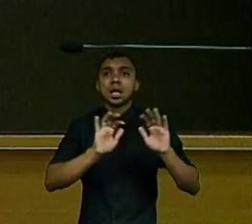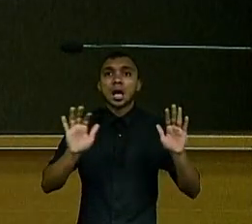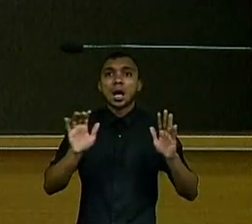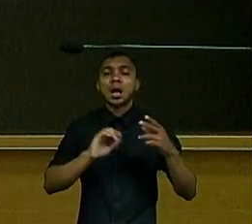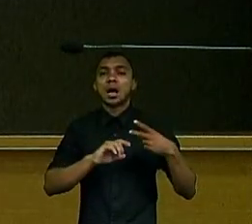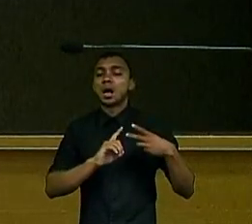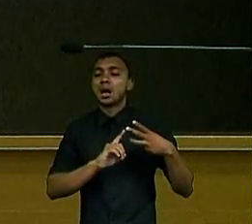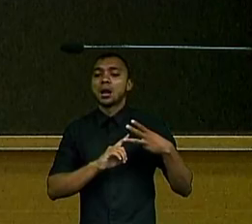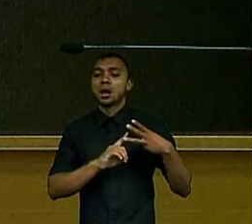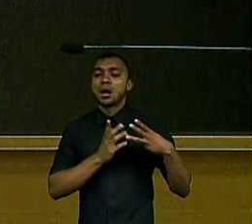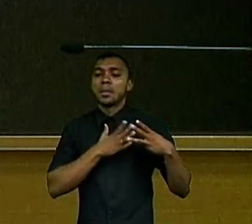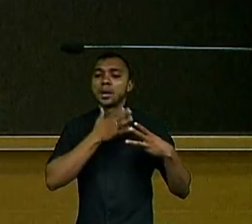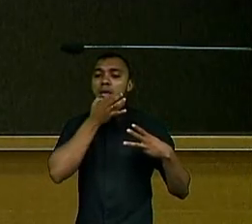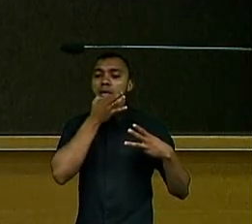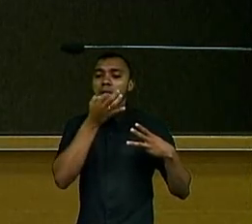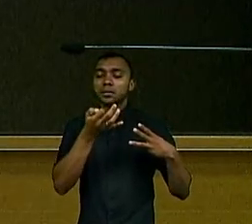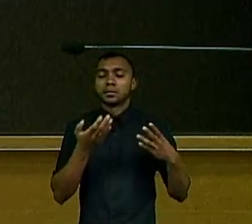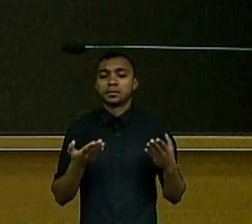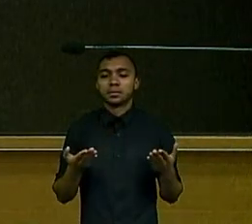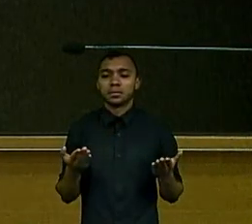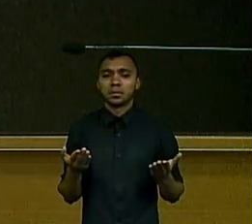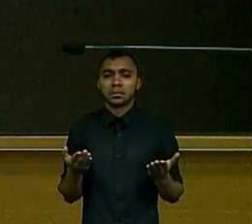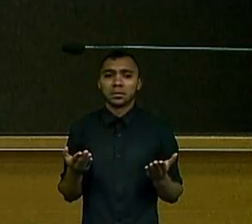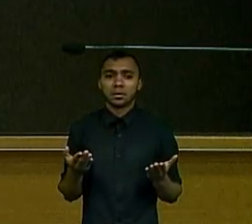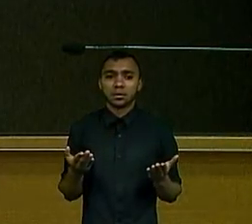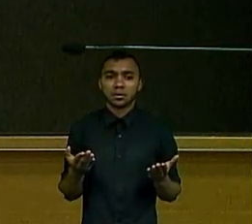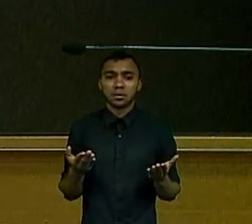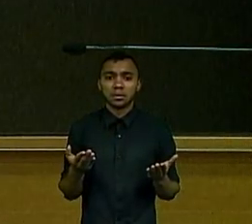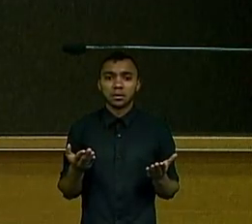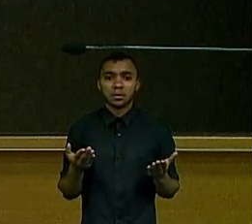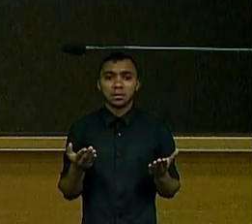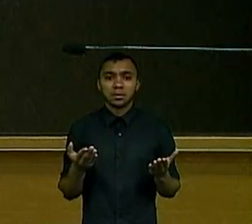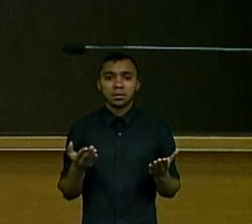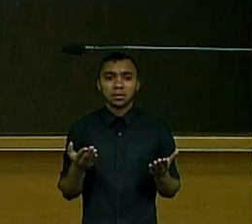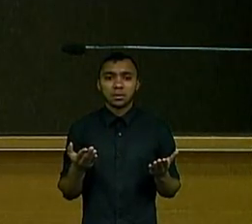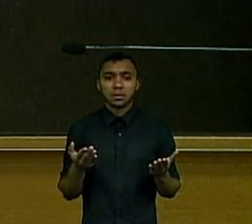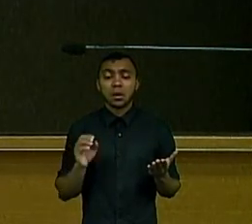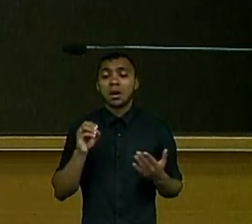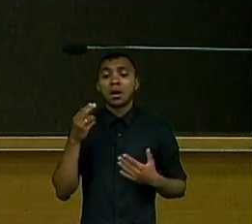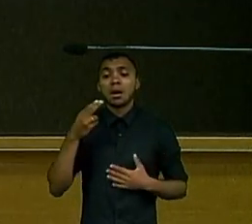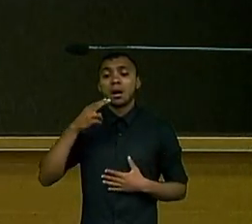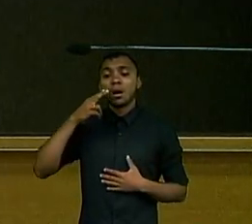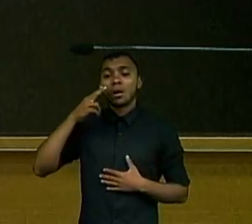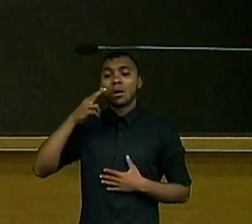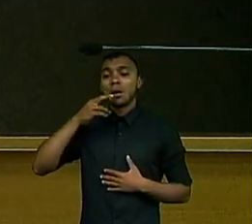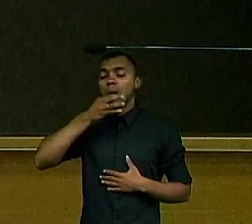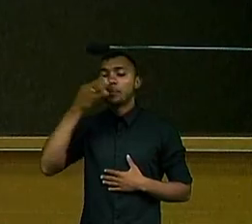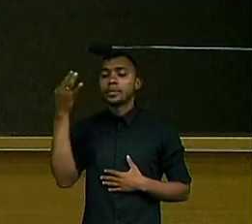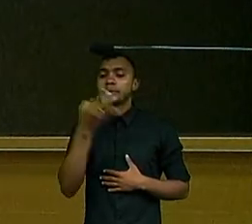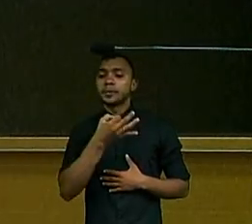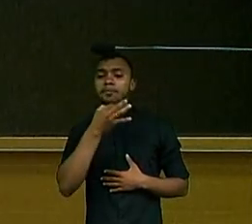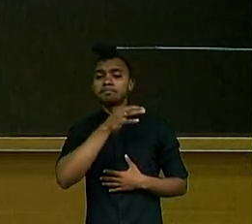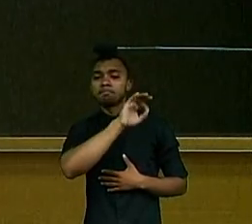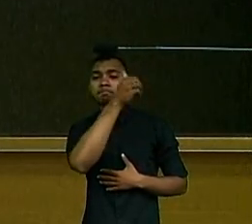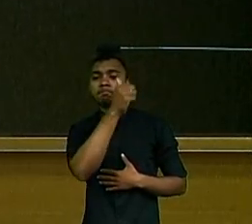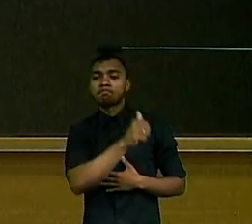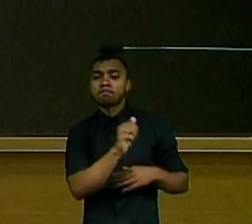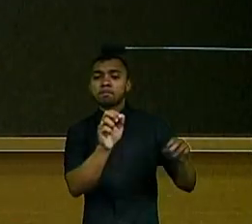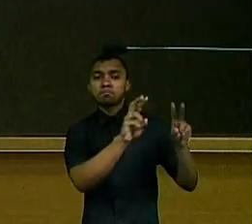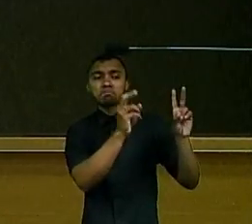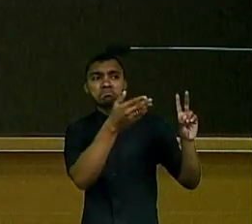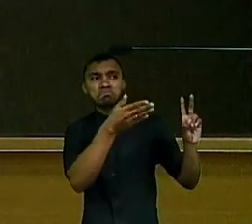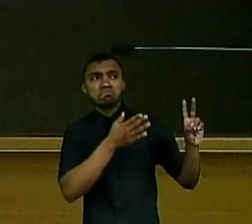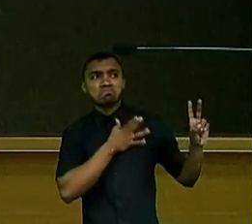uma opinião ou uma enfim né uma visão de um determinada de um determinado assunto